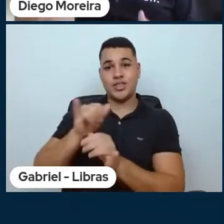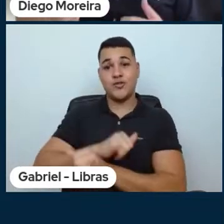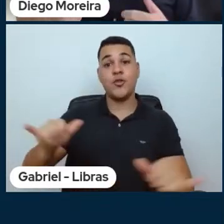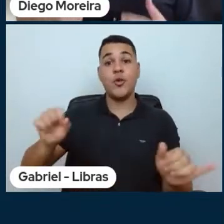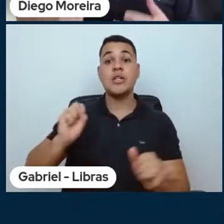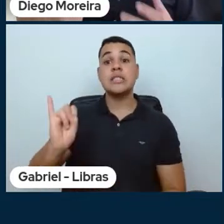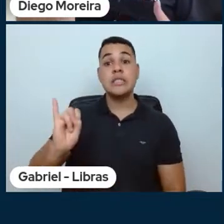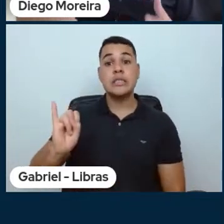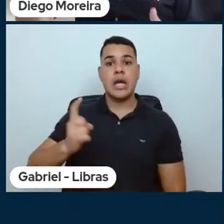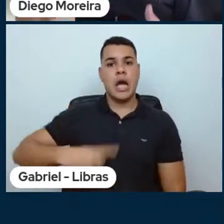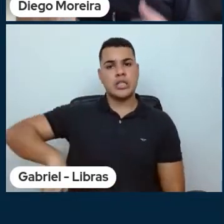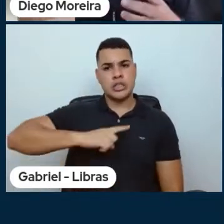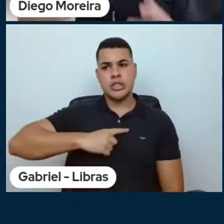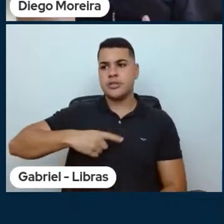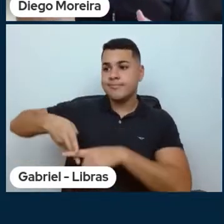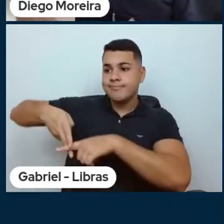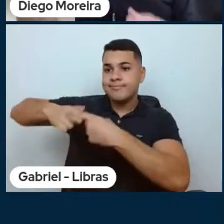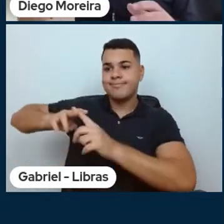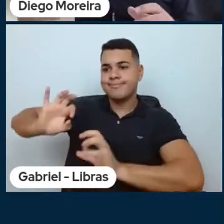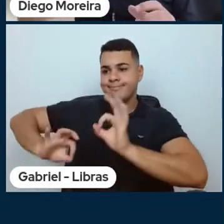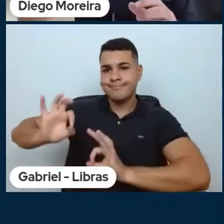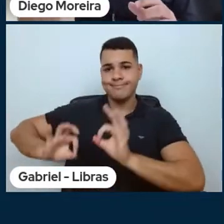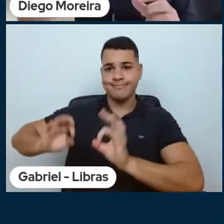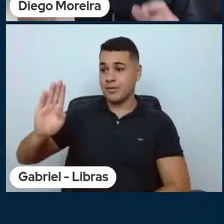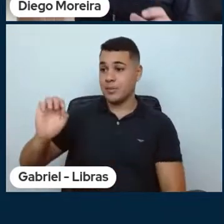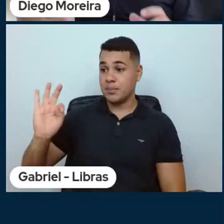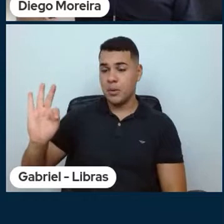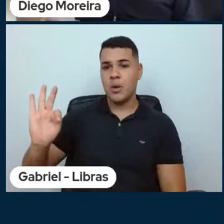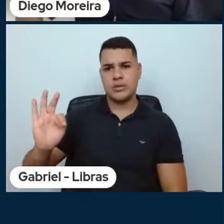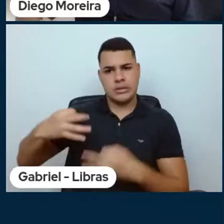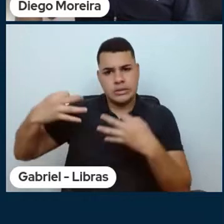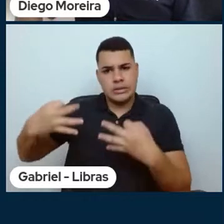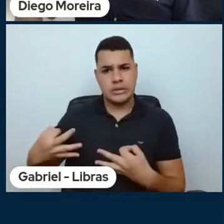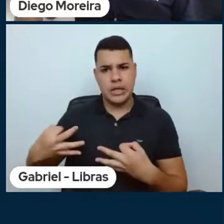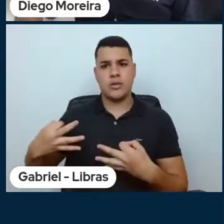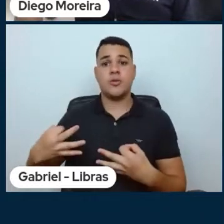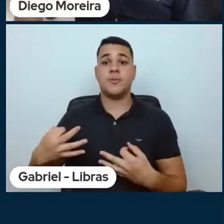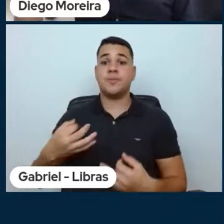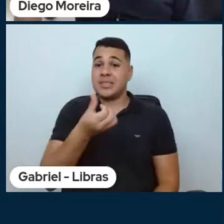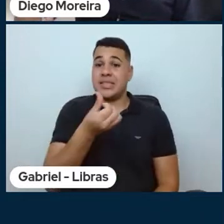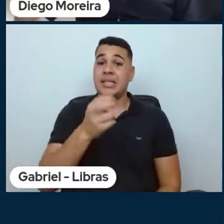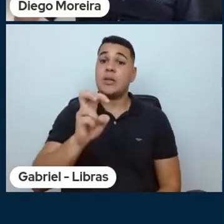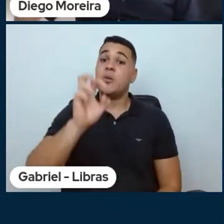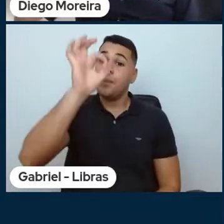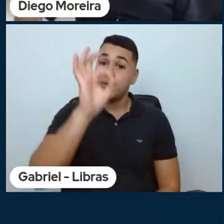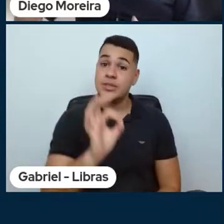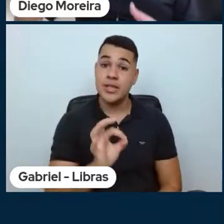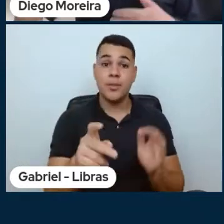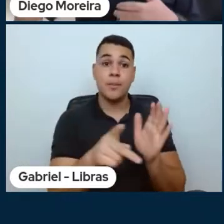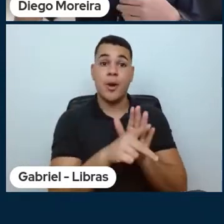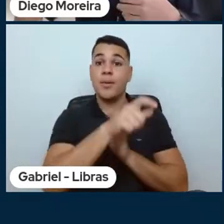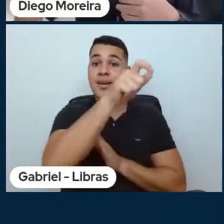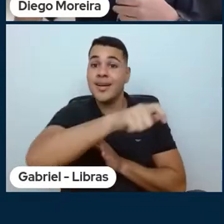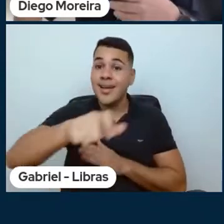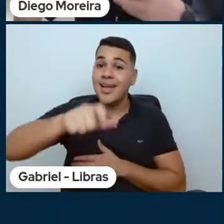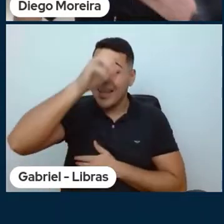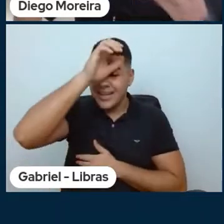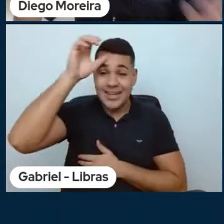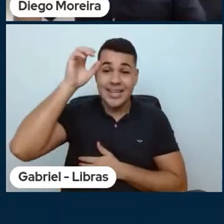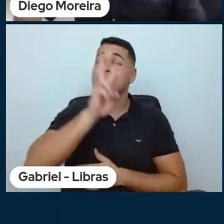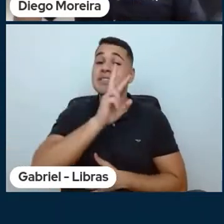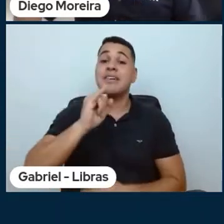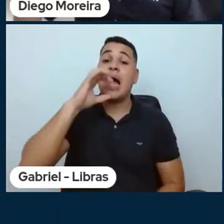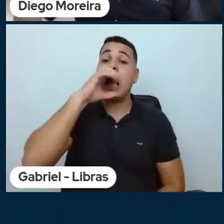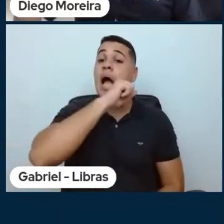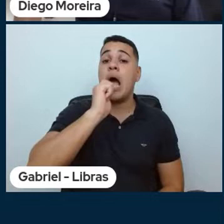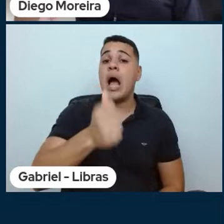corretamente, 65% dos clientes esperam que a IA seja uma economia de tempo. Por quê? Você que está precisando, às vezes, de uma